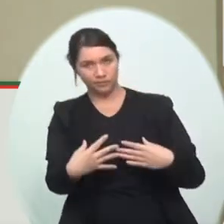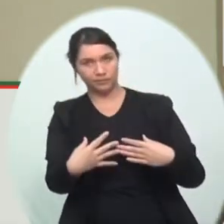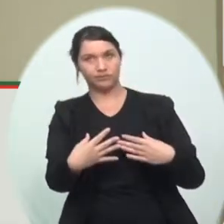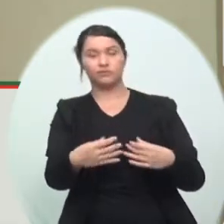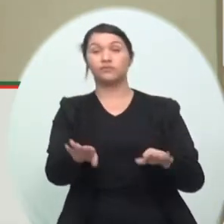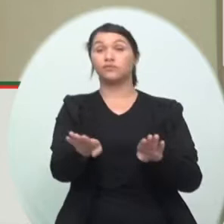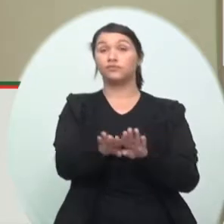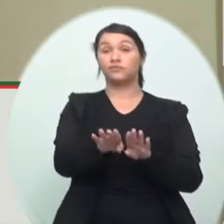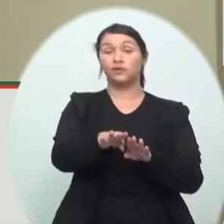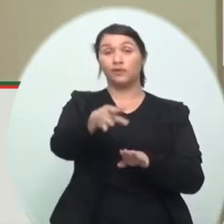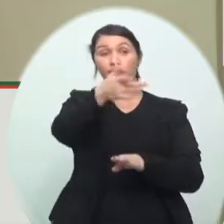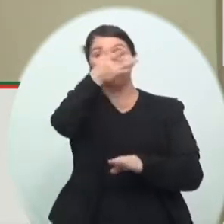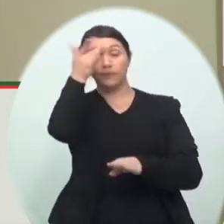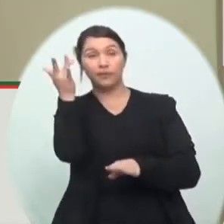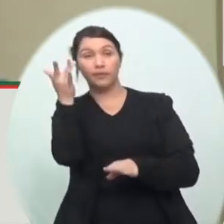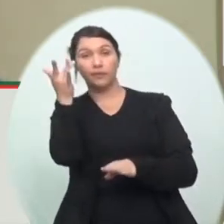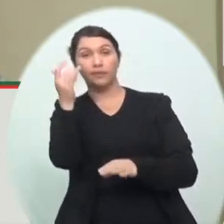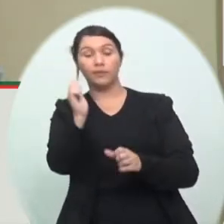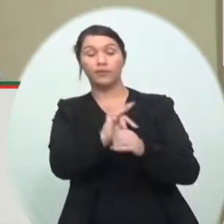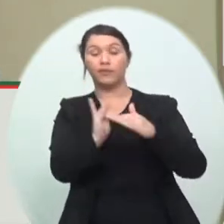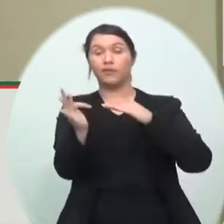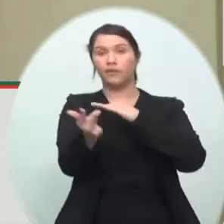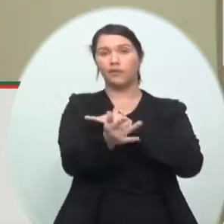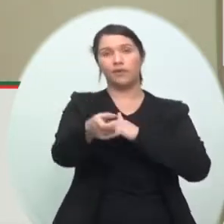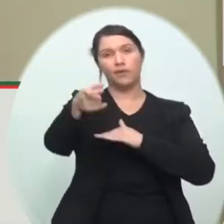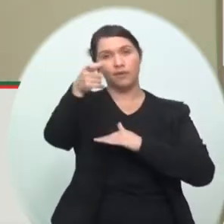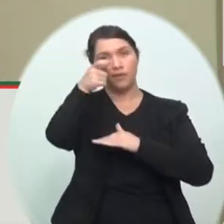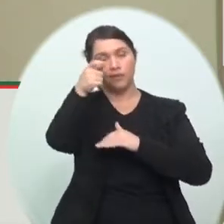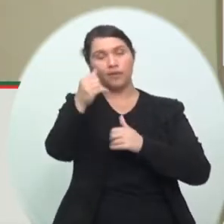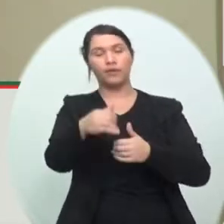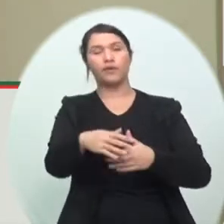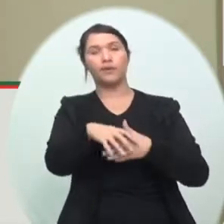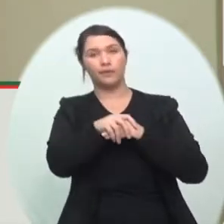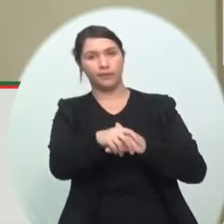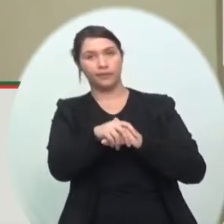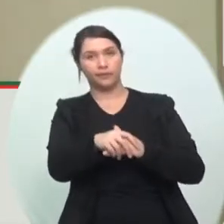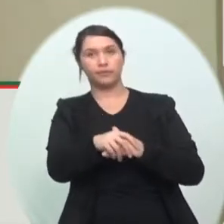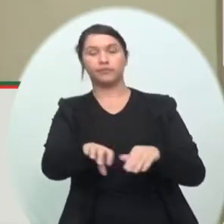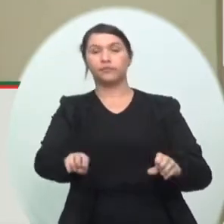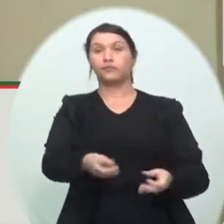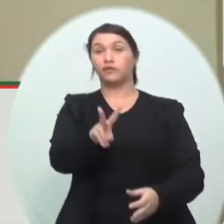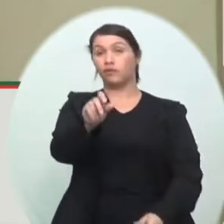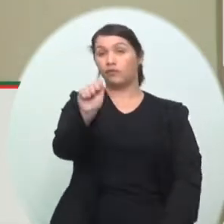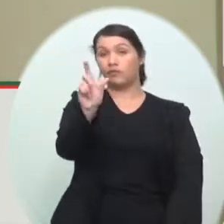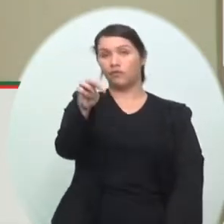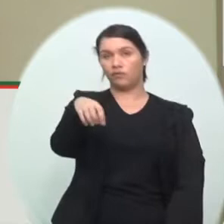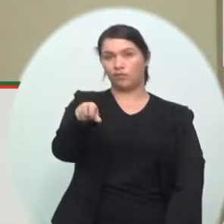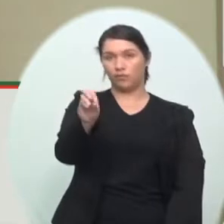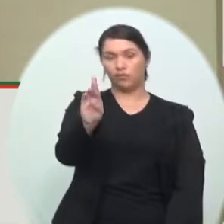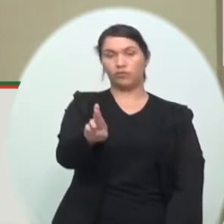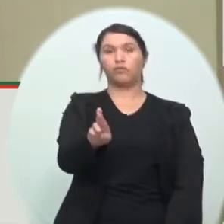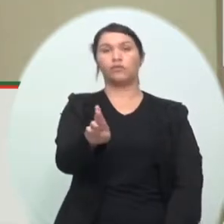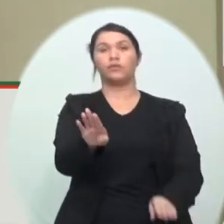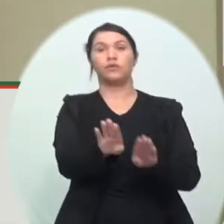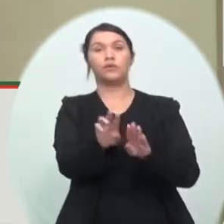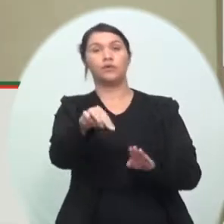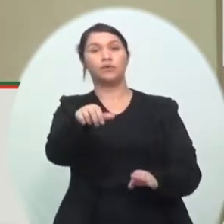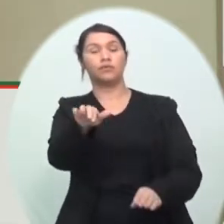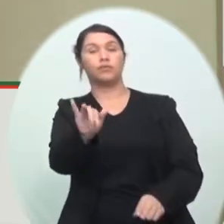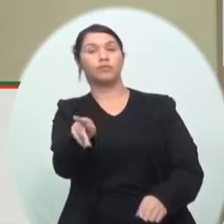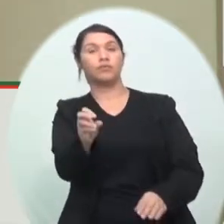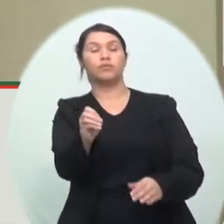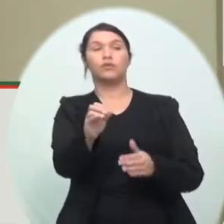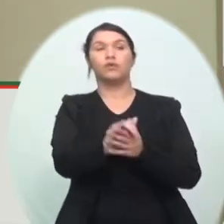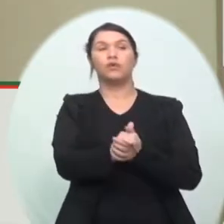pela rede social. Valmor, Marinho, se me permite, no seminário da Unesc, Criciúma da Manhã, das